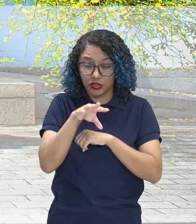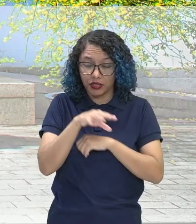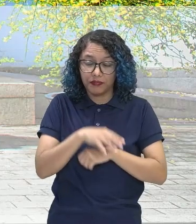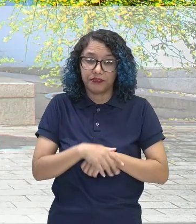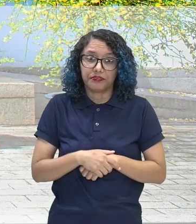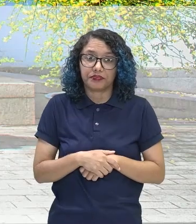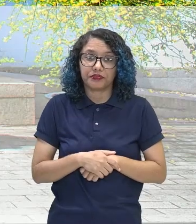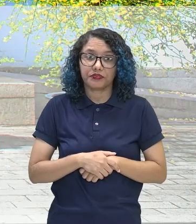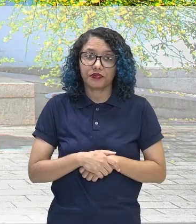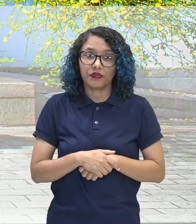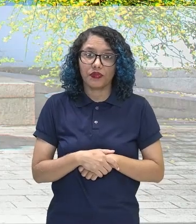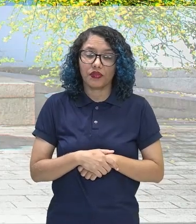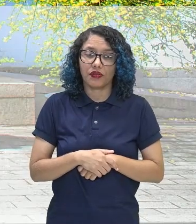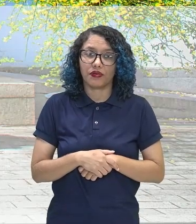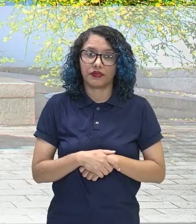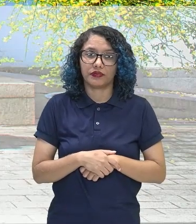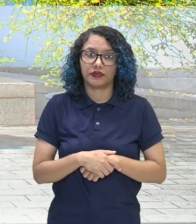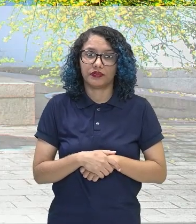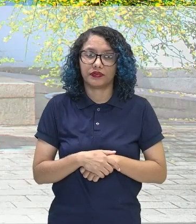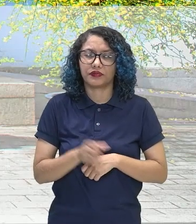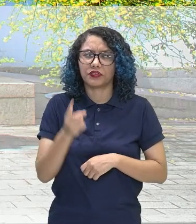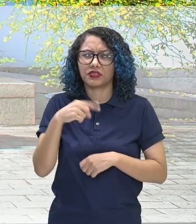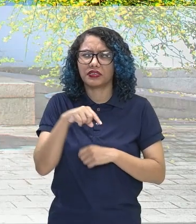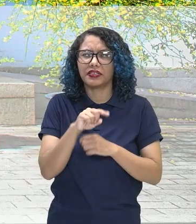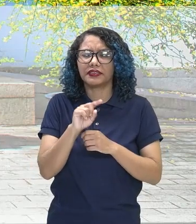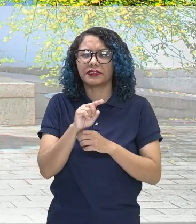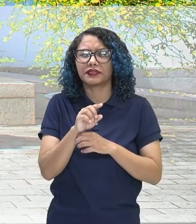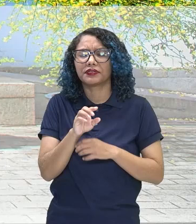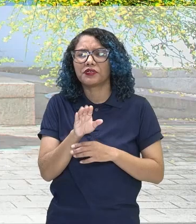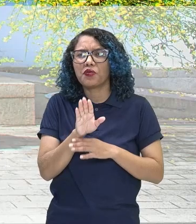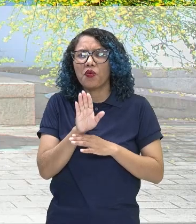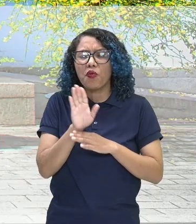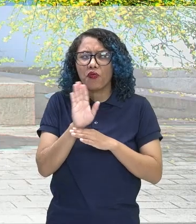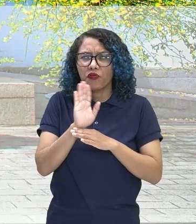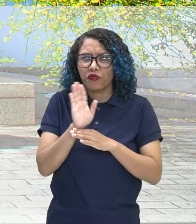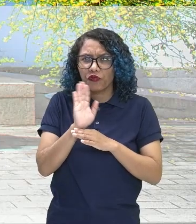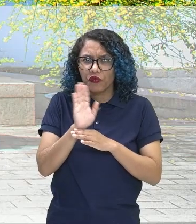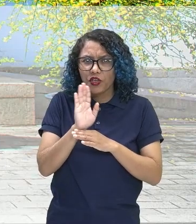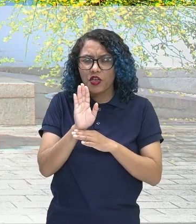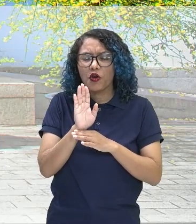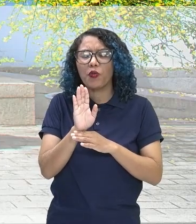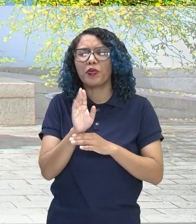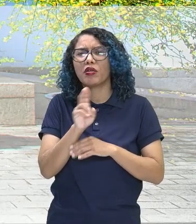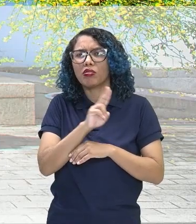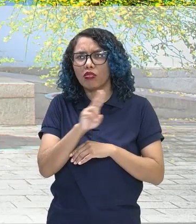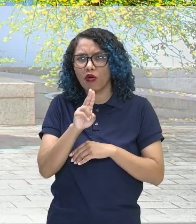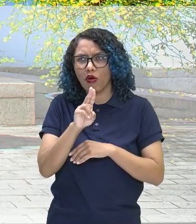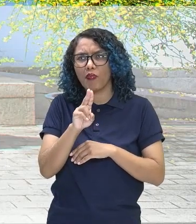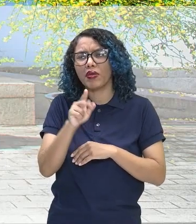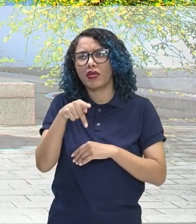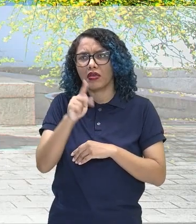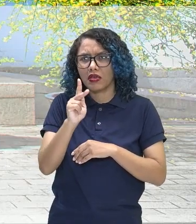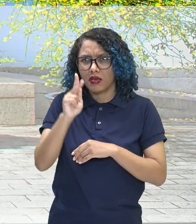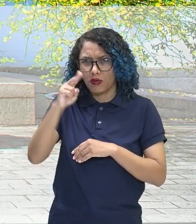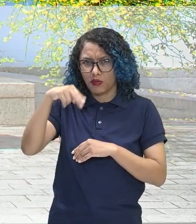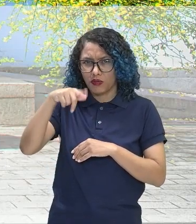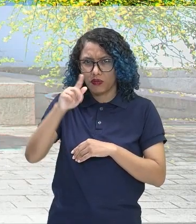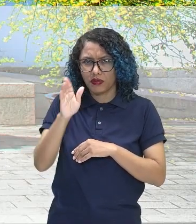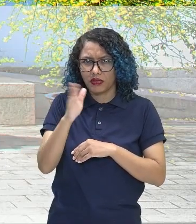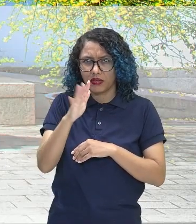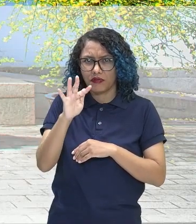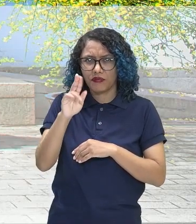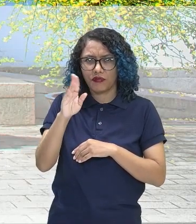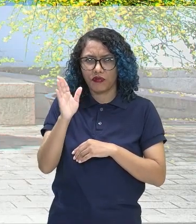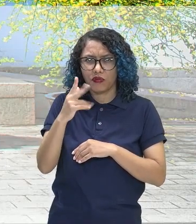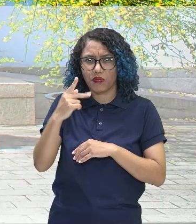já ouviram ou já viram um filme de animação chamado Kung Fu Panda? Tenho certeza